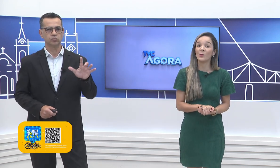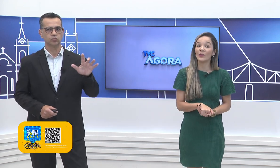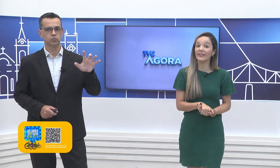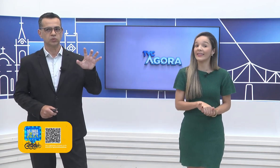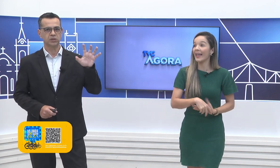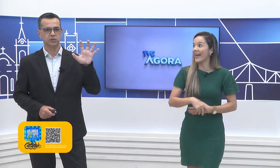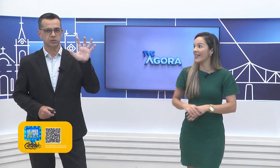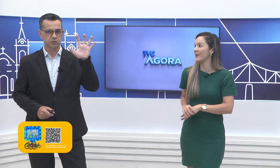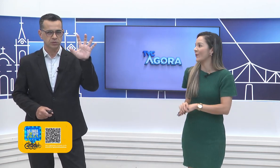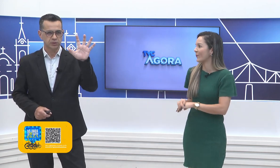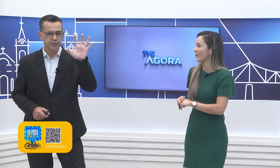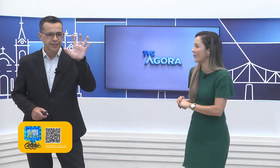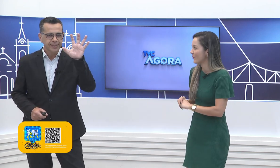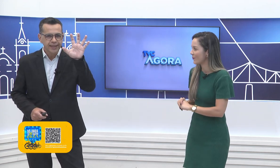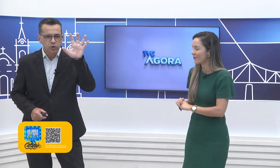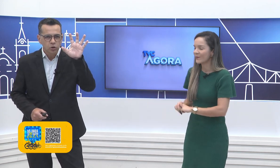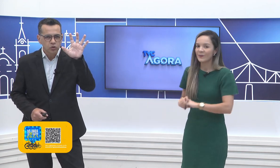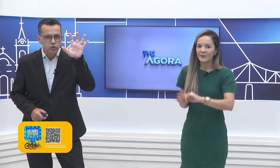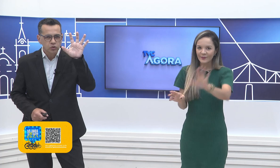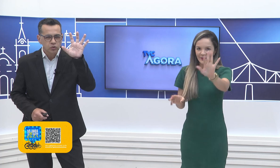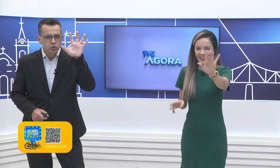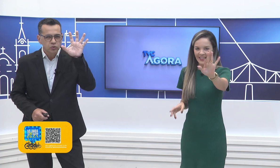temos sorteio.